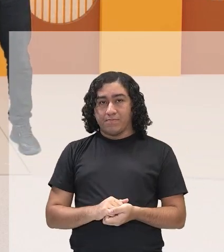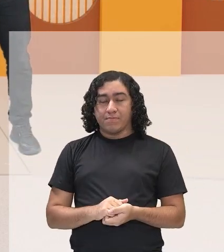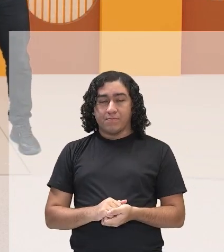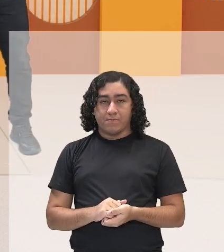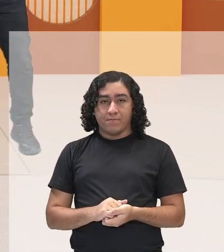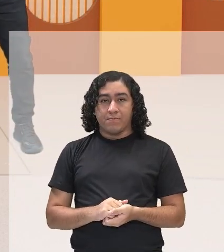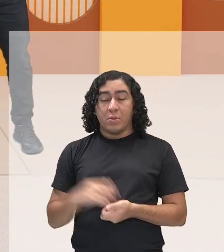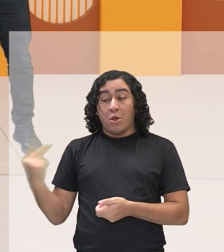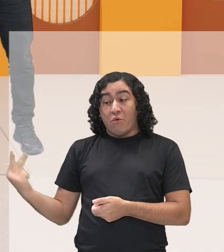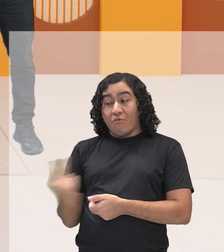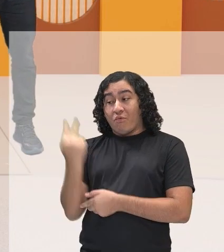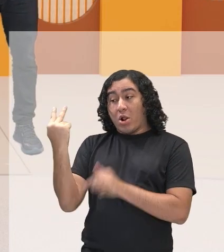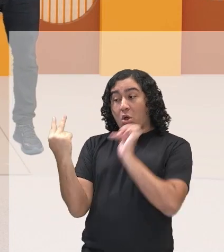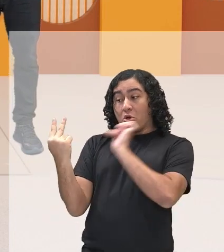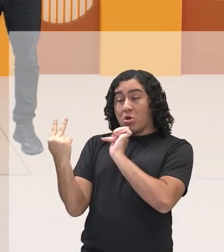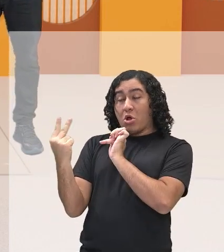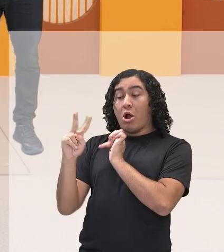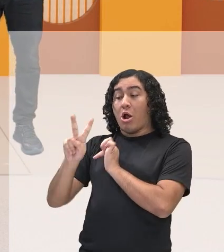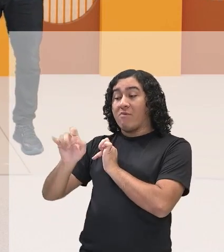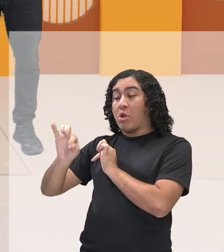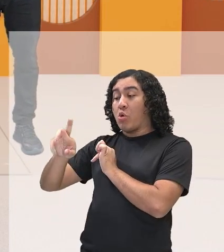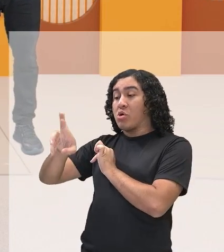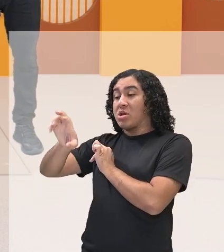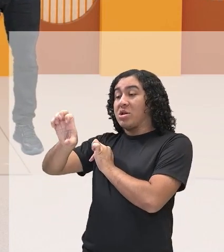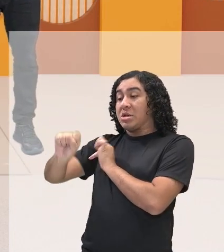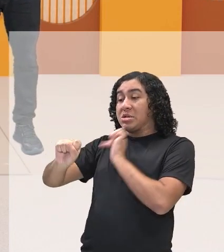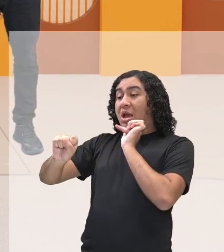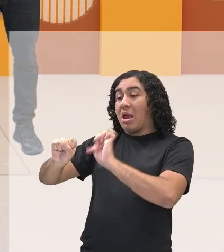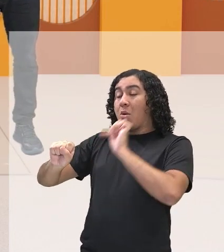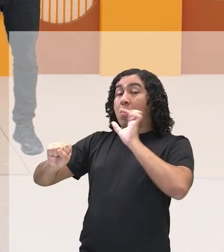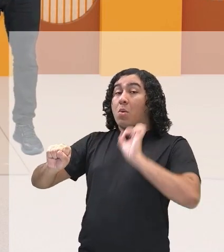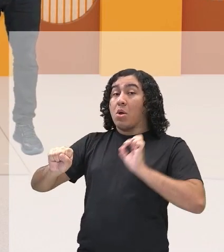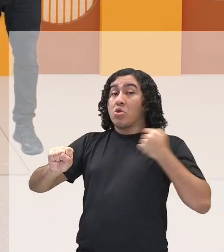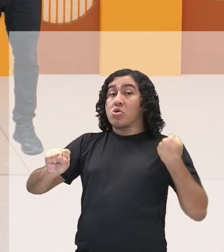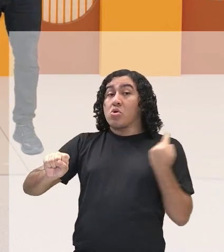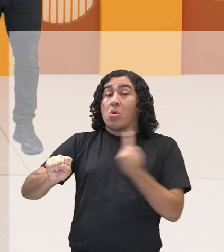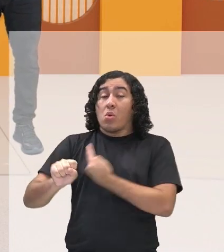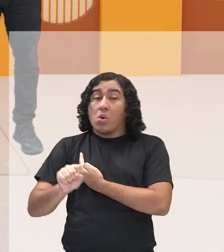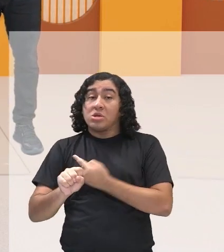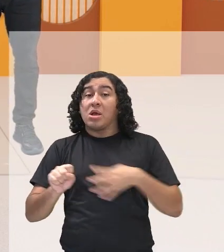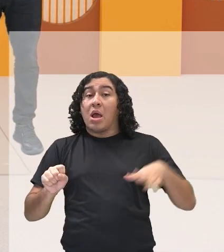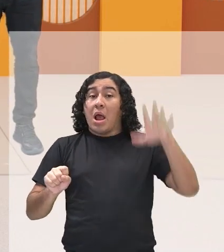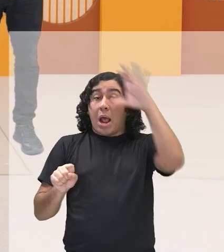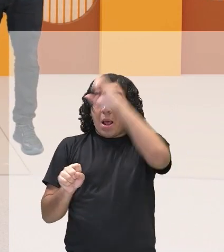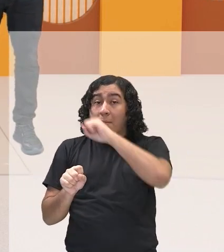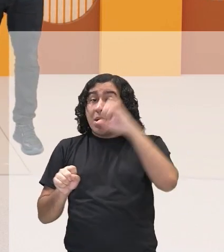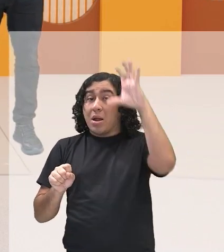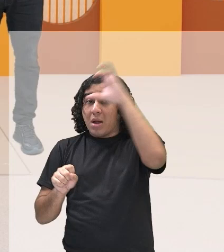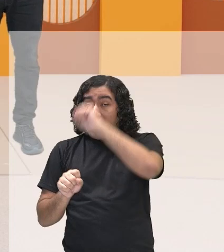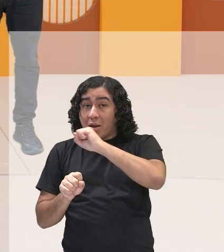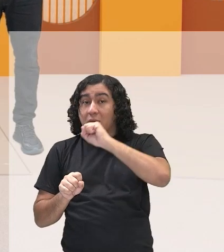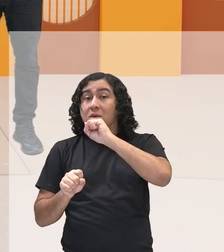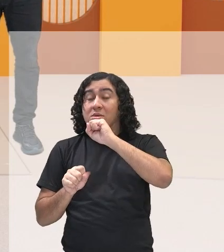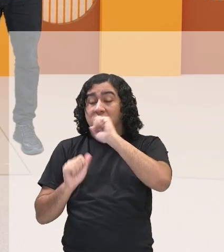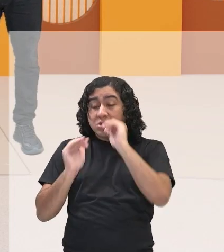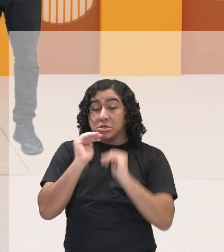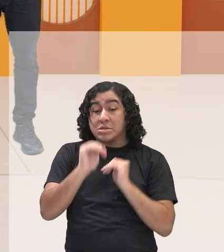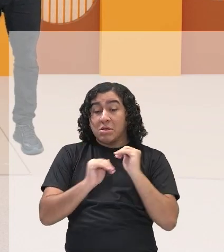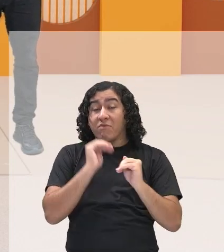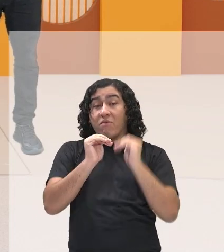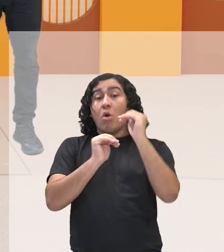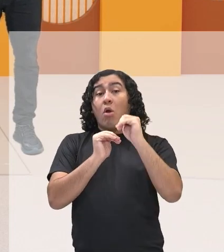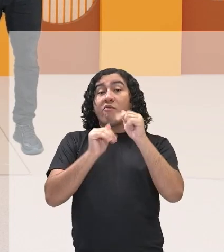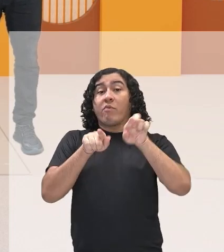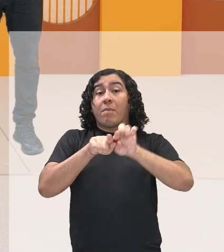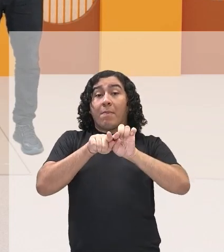valores, né, eles são algo que nós vamos trabalhando, que vai se fortalecendo em nós. Mas no meio de